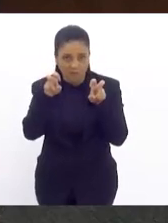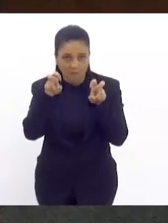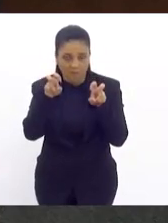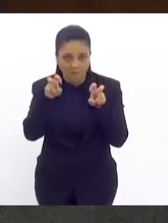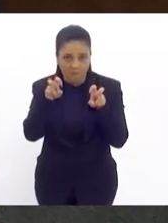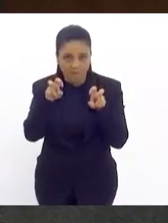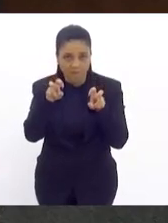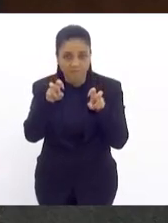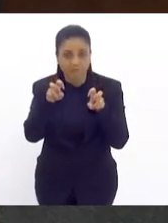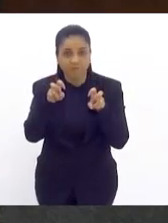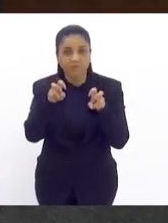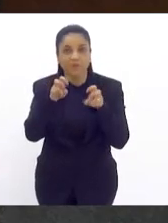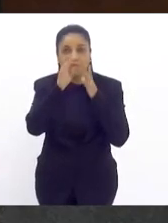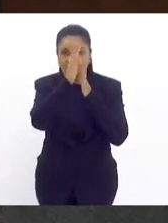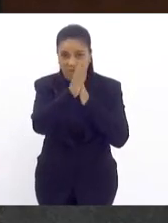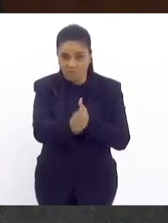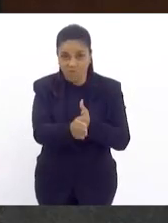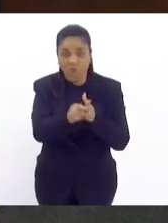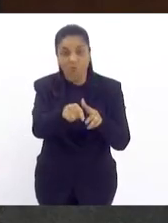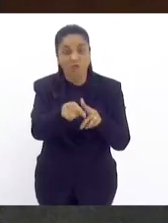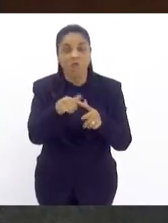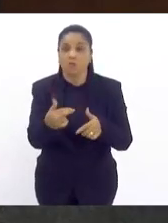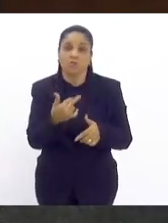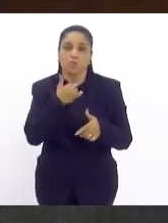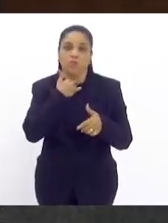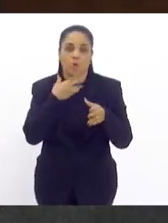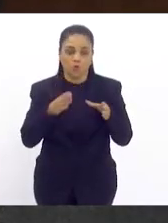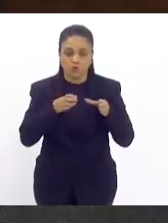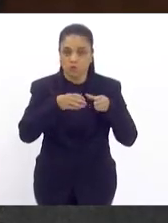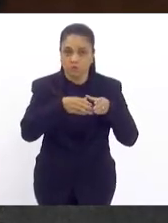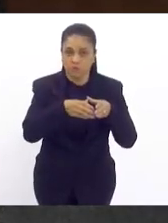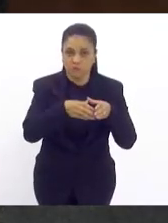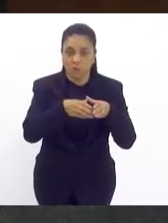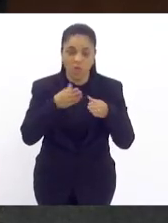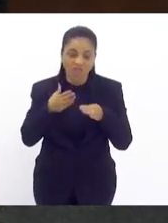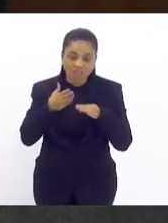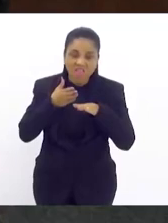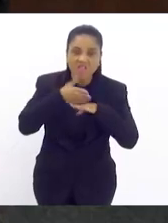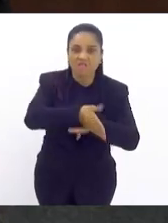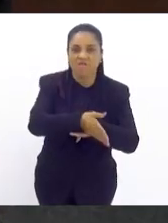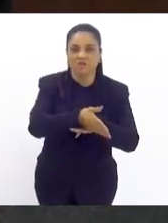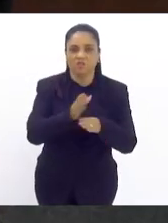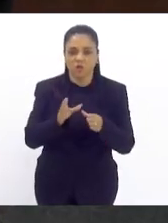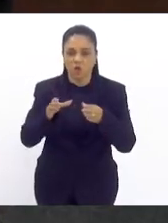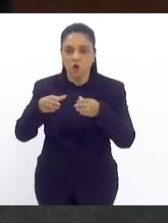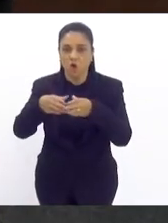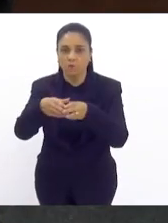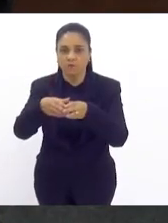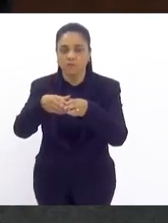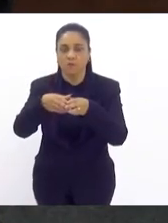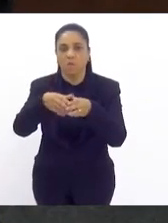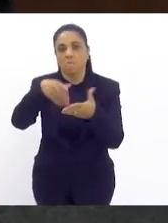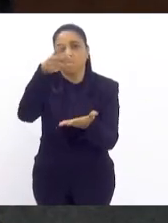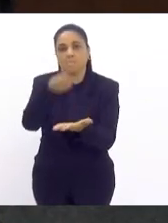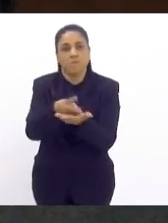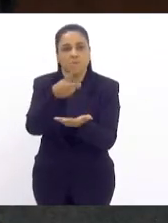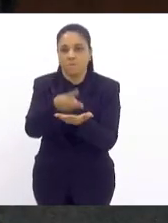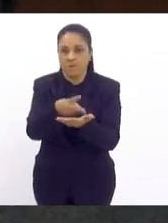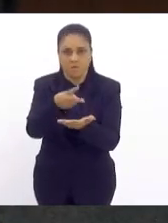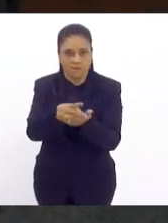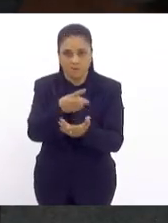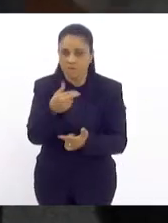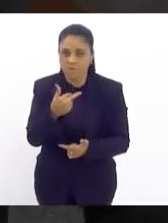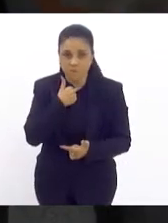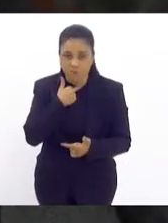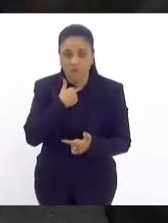pode e ela não deve invadir competência das comissões permanentes Esse é uma primeira questão